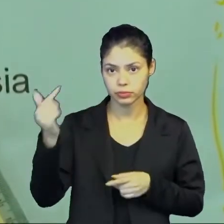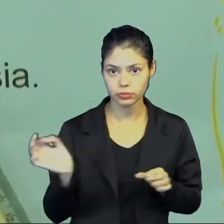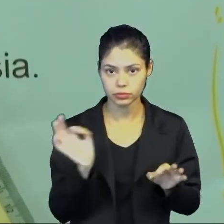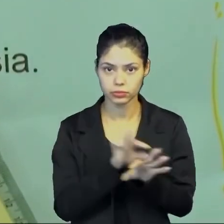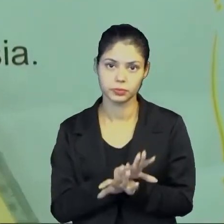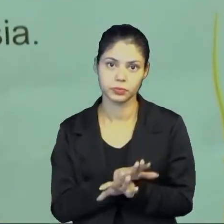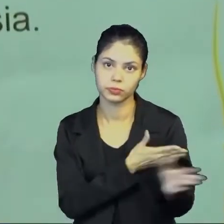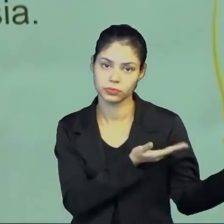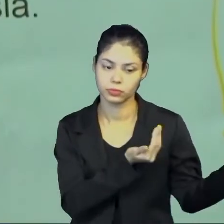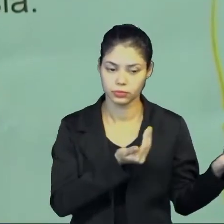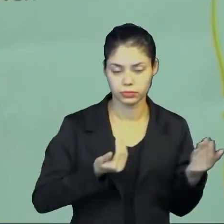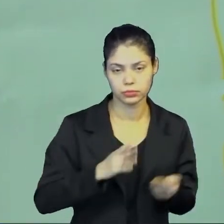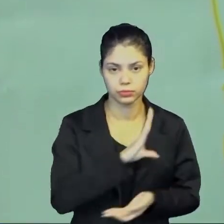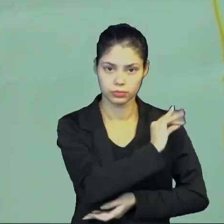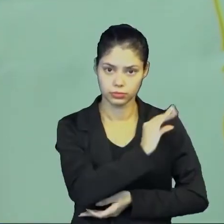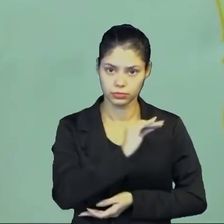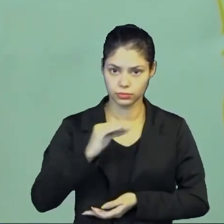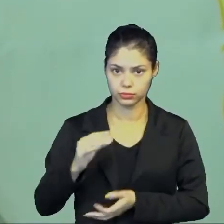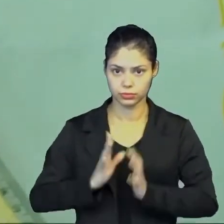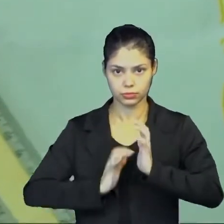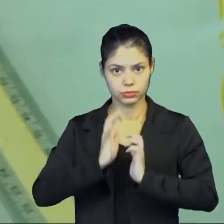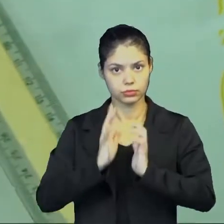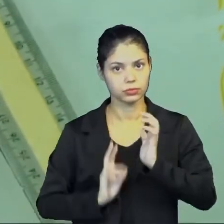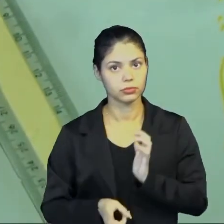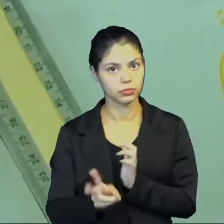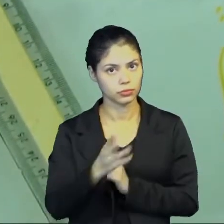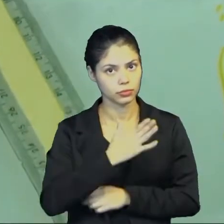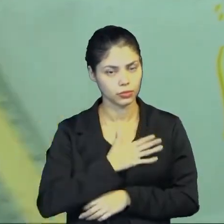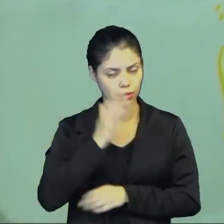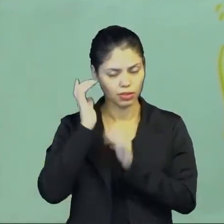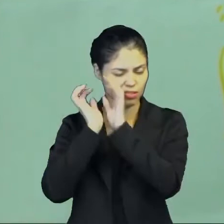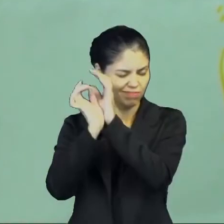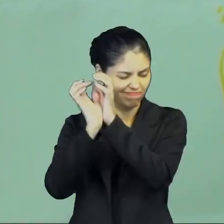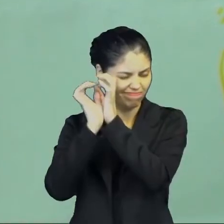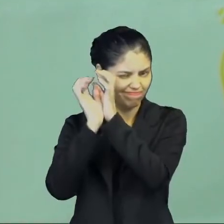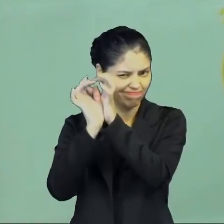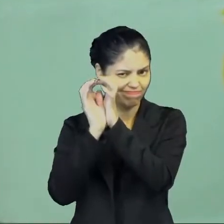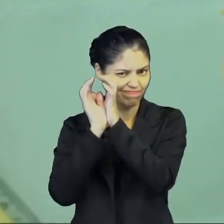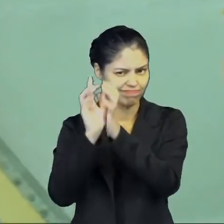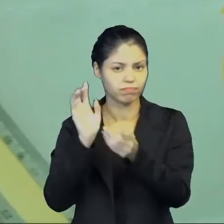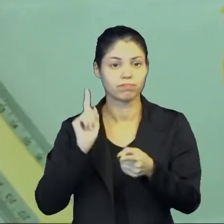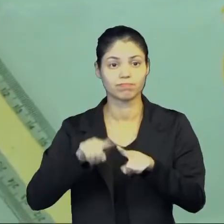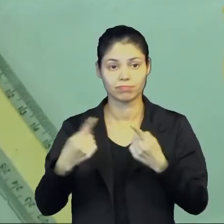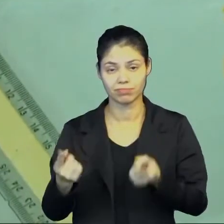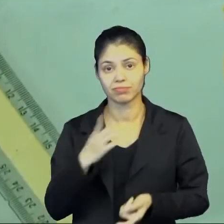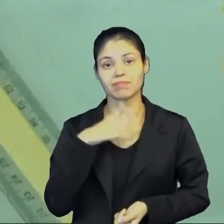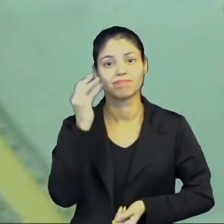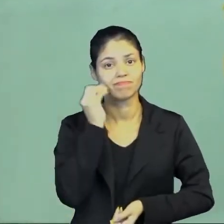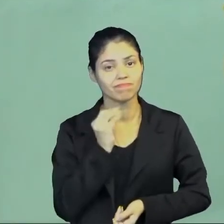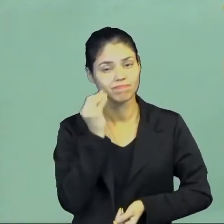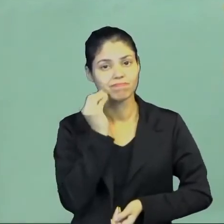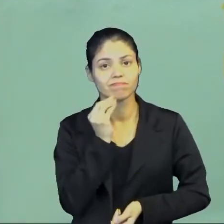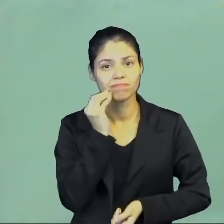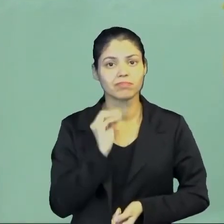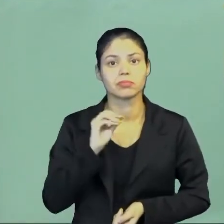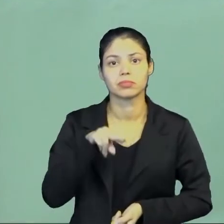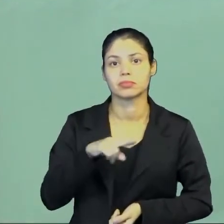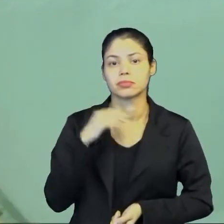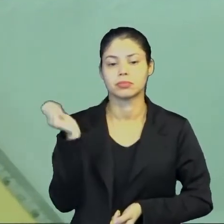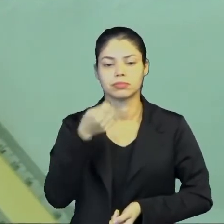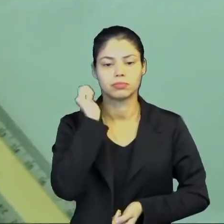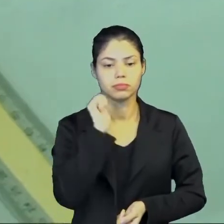tornei adolescente. A confusão permeava minha mente. Por mais que tentasse a magia,